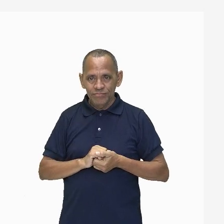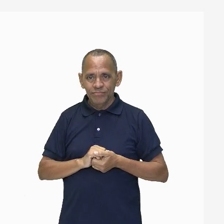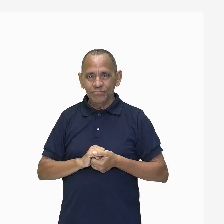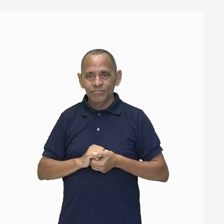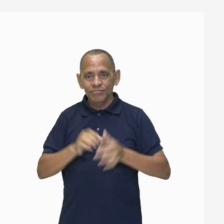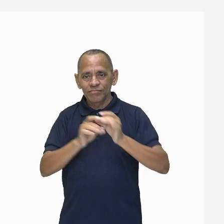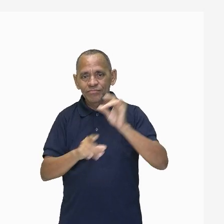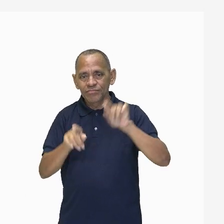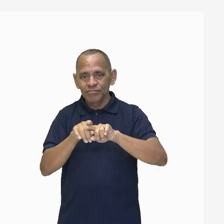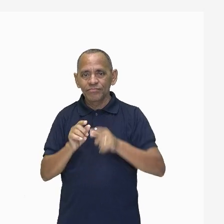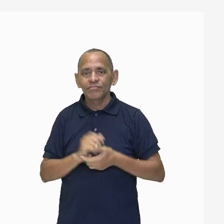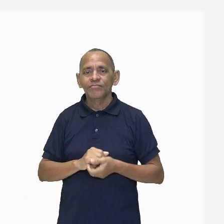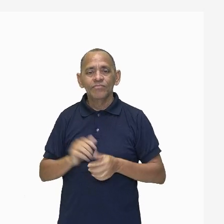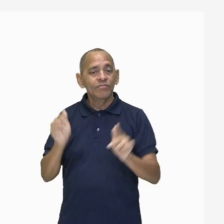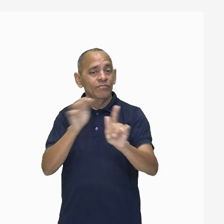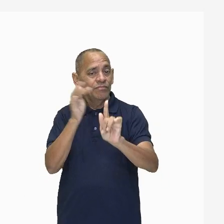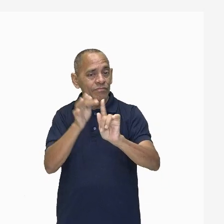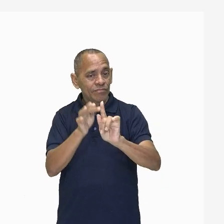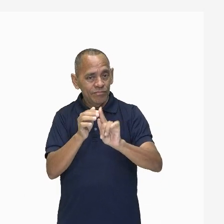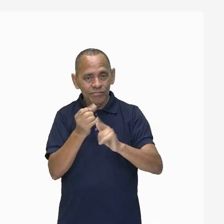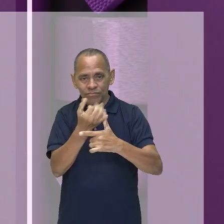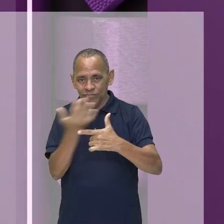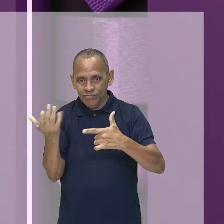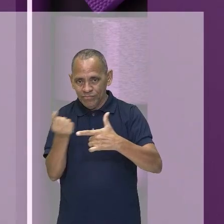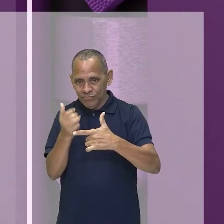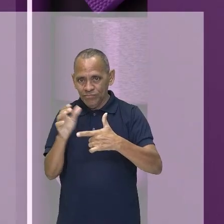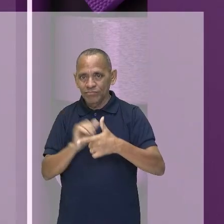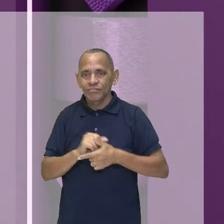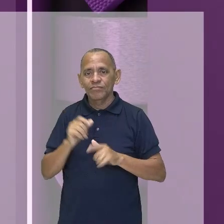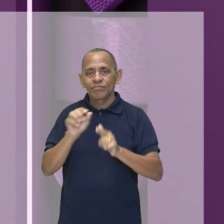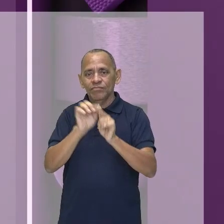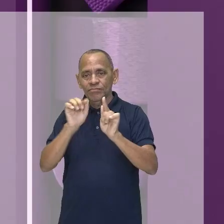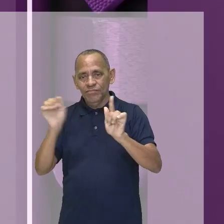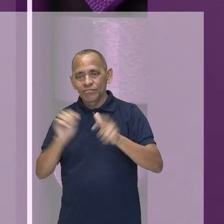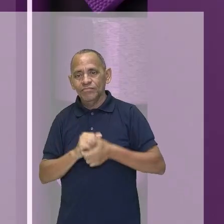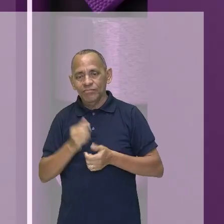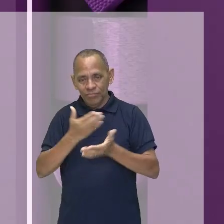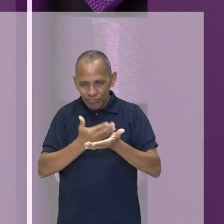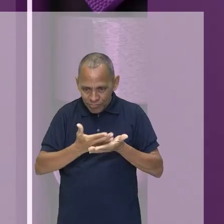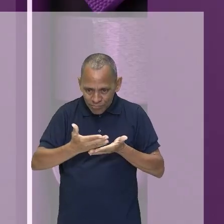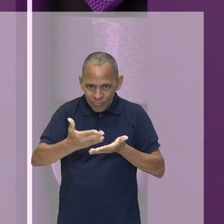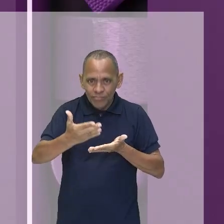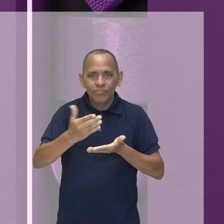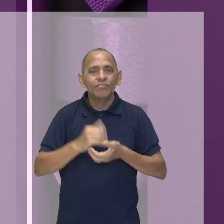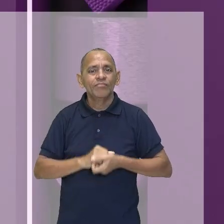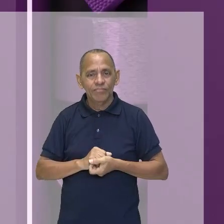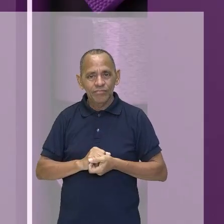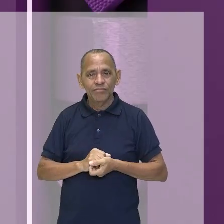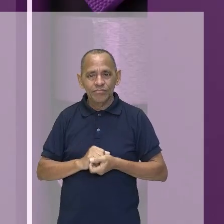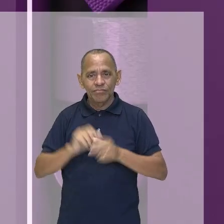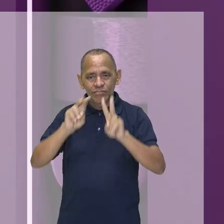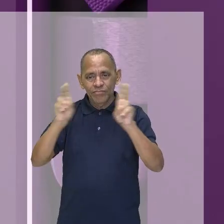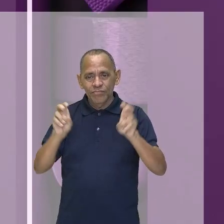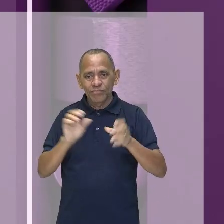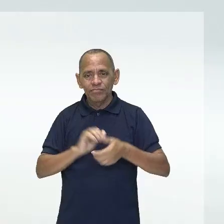representações numérica, algébrica e gráfica. Vamos lá então conhecer um pouco mais sobre funções.